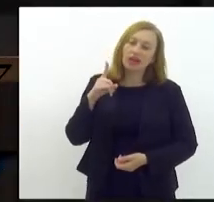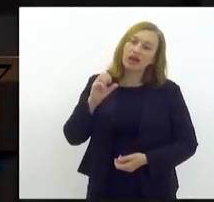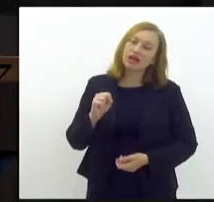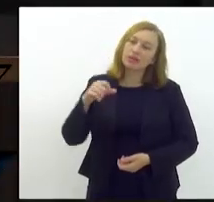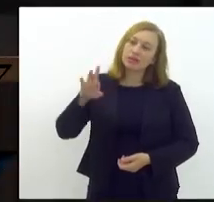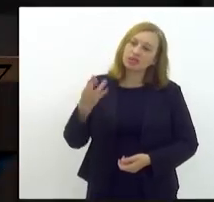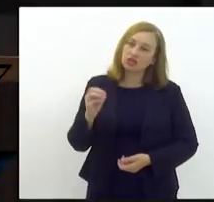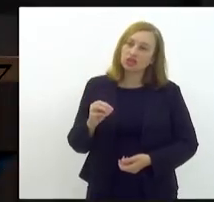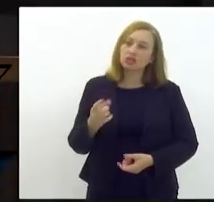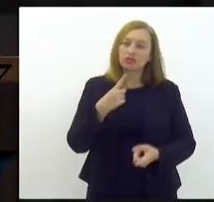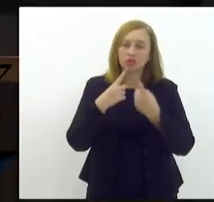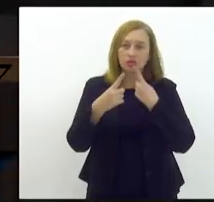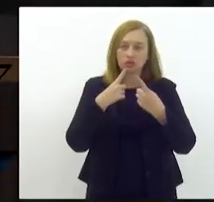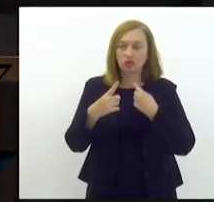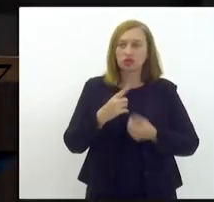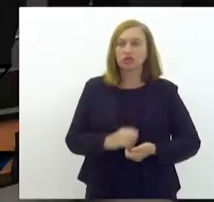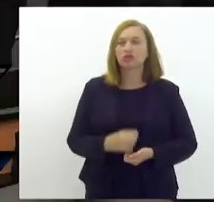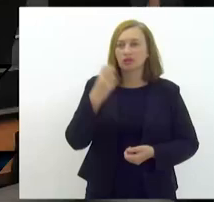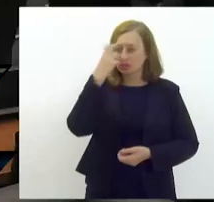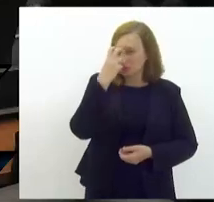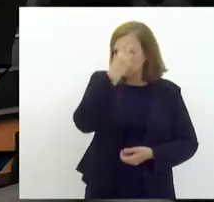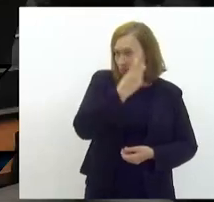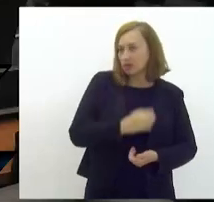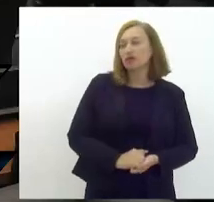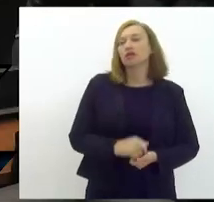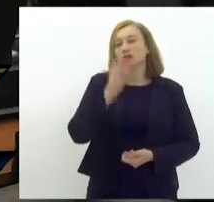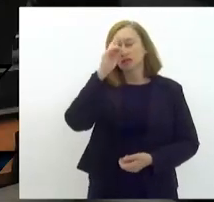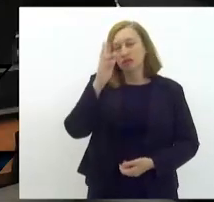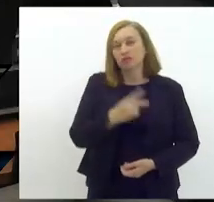Machado pelas palavras Verônica por favor